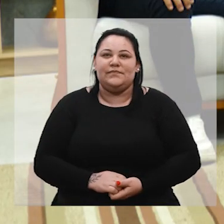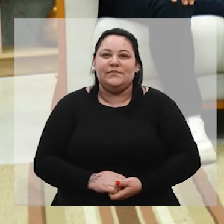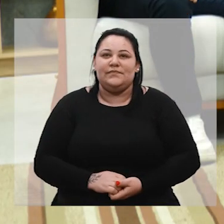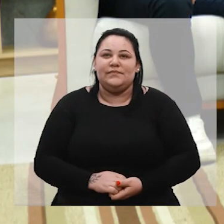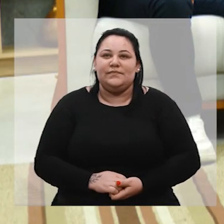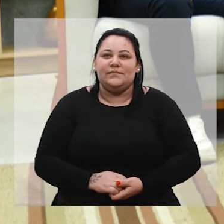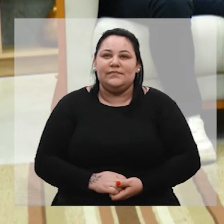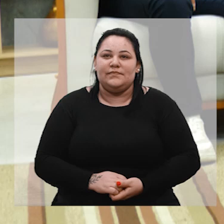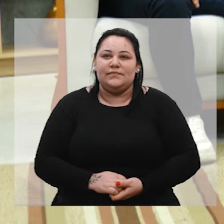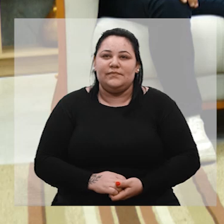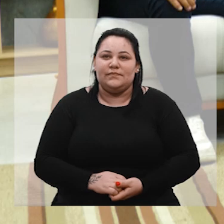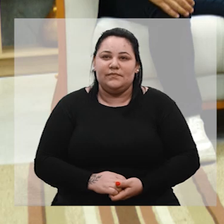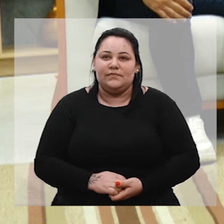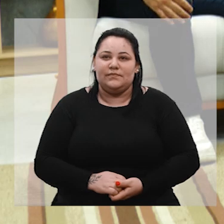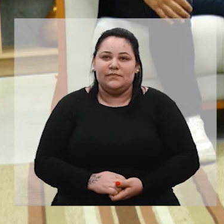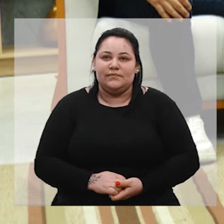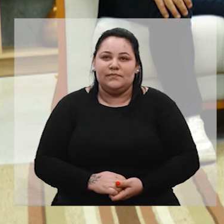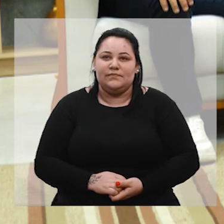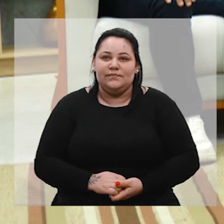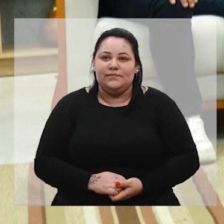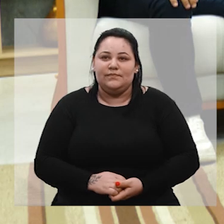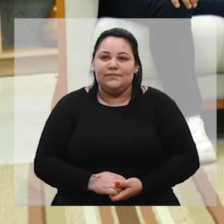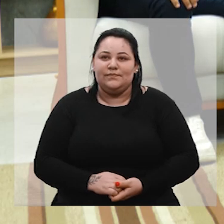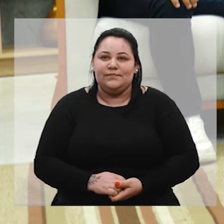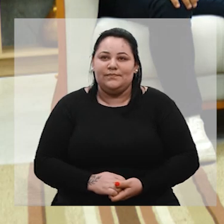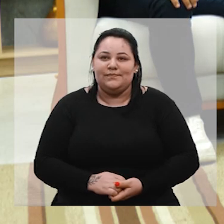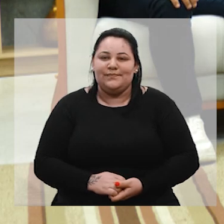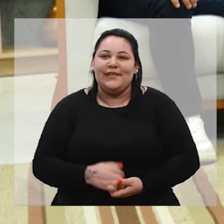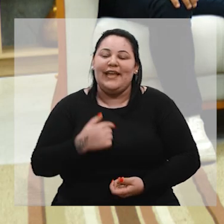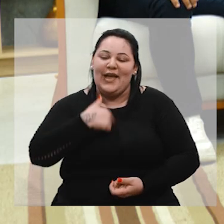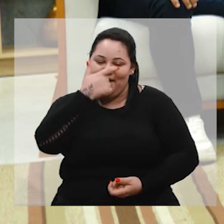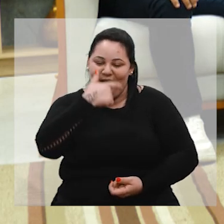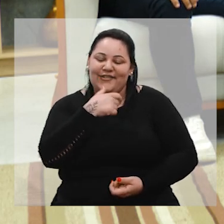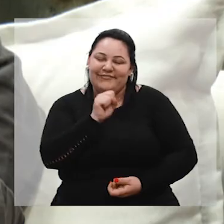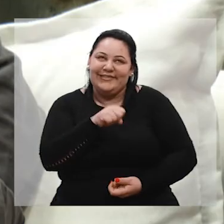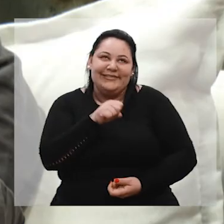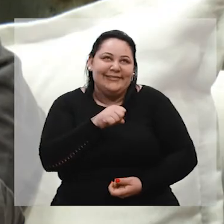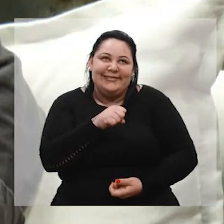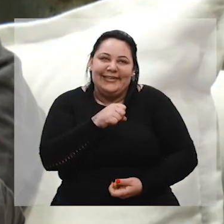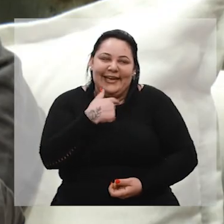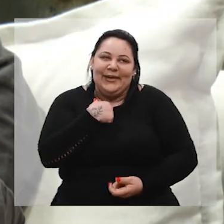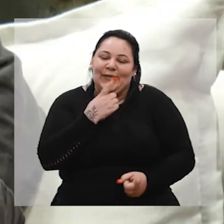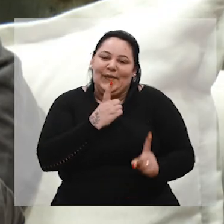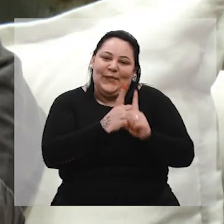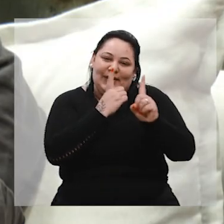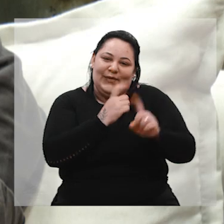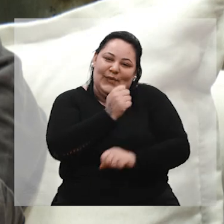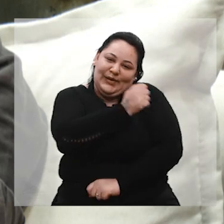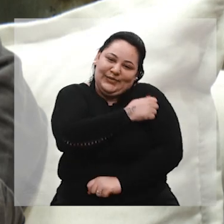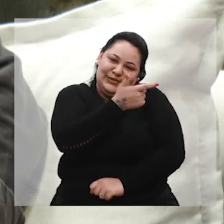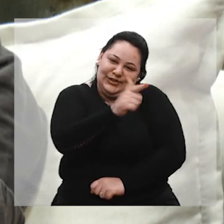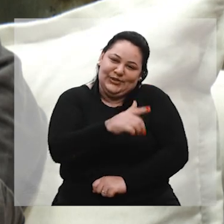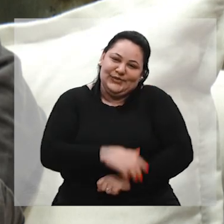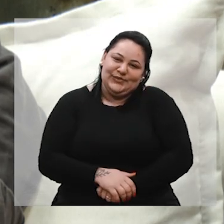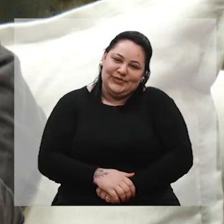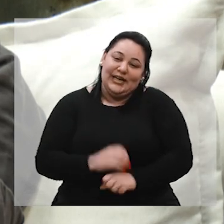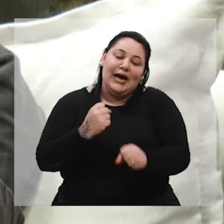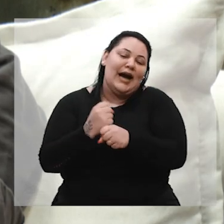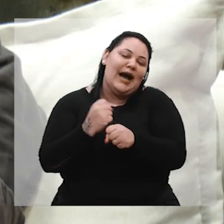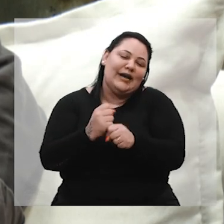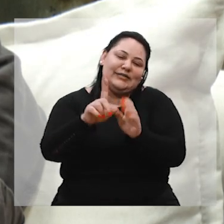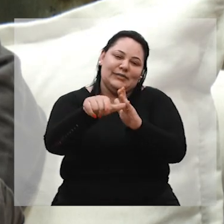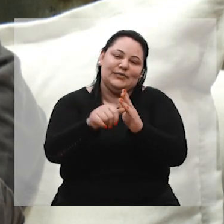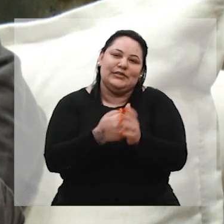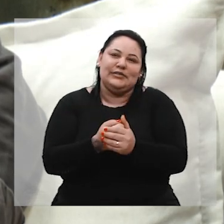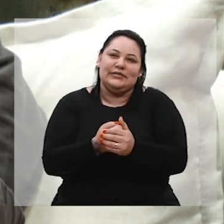marcantes, mais felizes do teu exercício docente? Bom, um dos momentos foi esse que eu te coloquei, quando